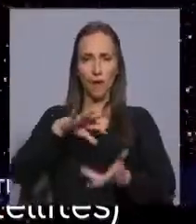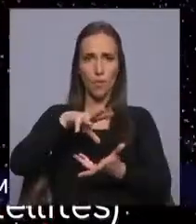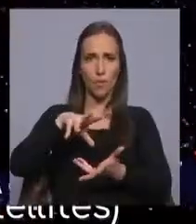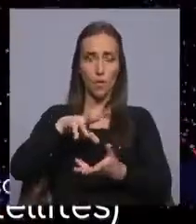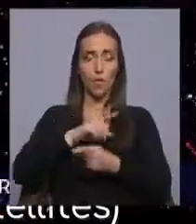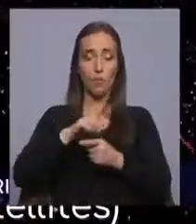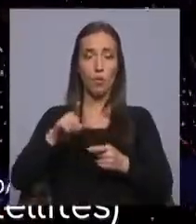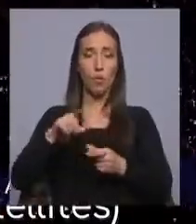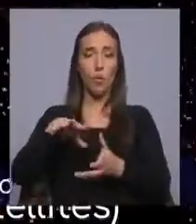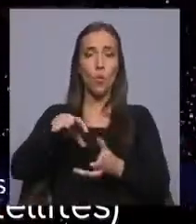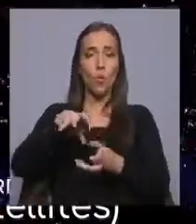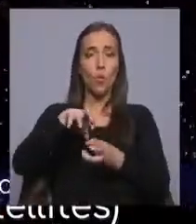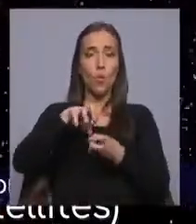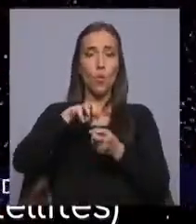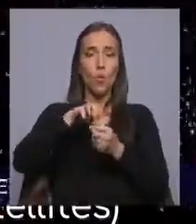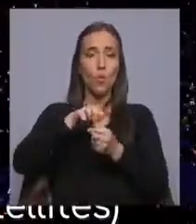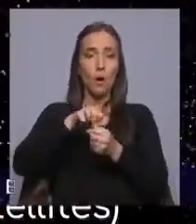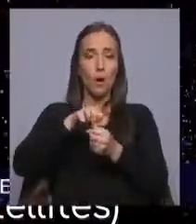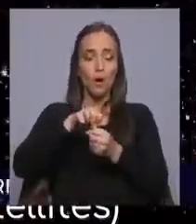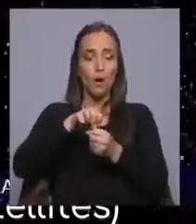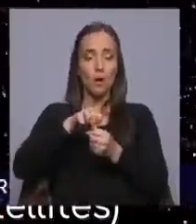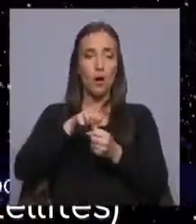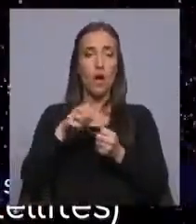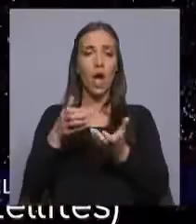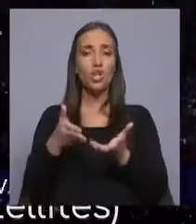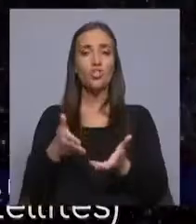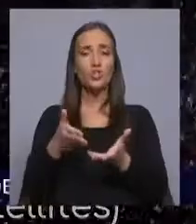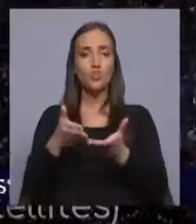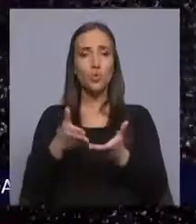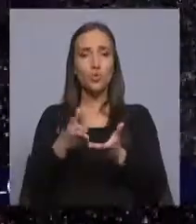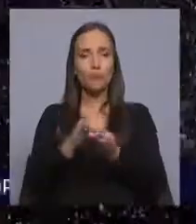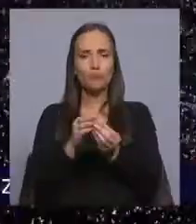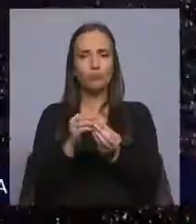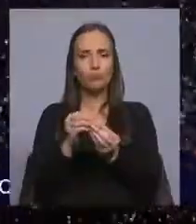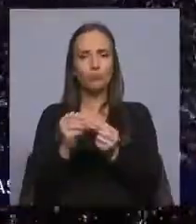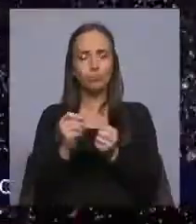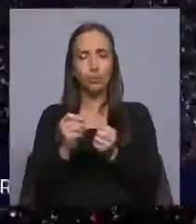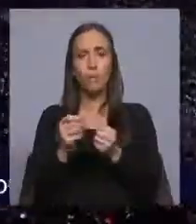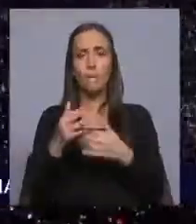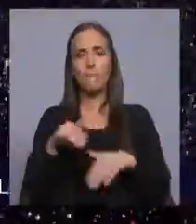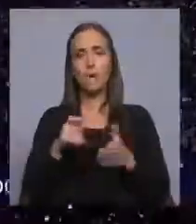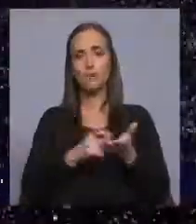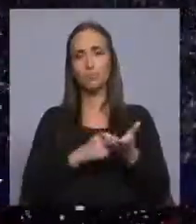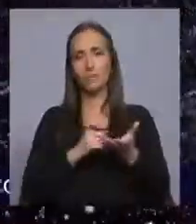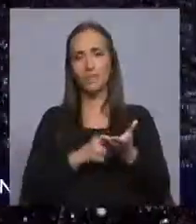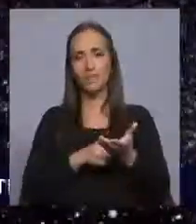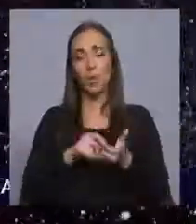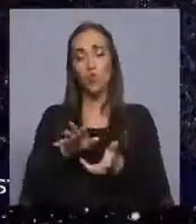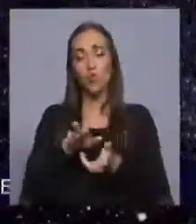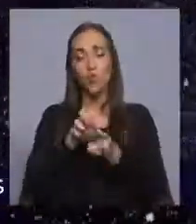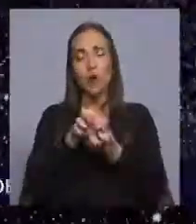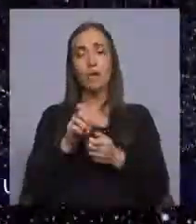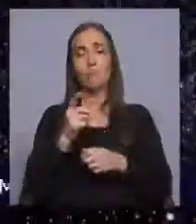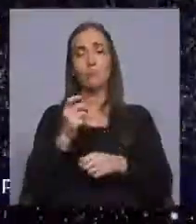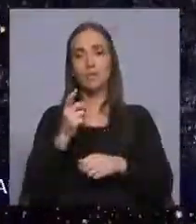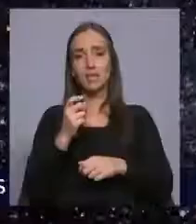parte desse lixo espacial e ajuda a desfazer na própria atmosfera. Mas precisamos do atrito e precisamos da atmosfera.